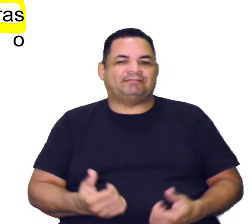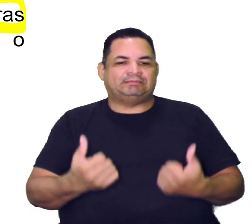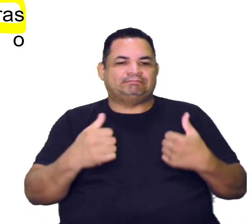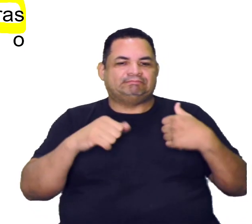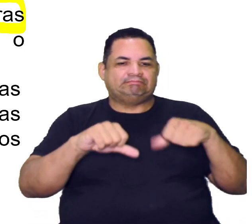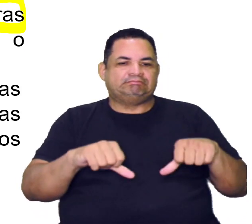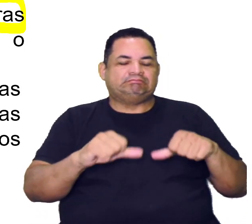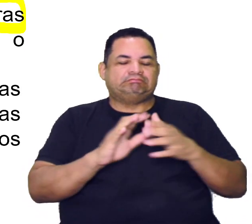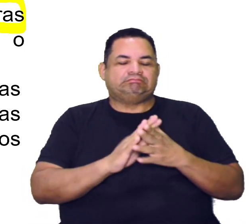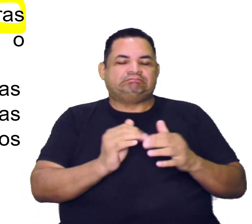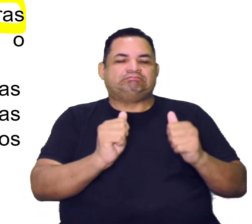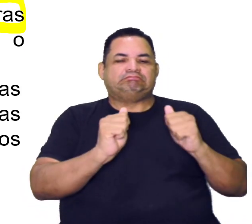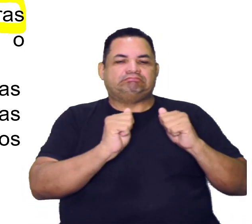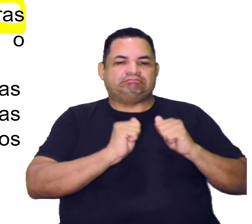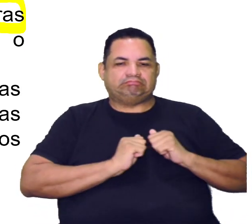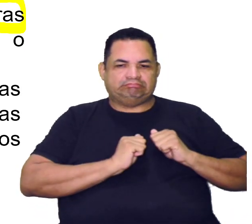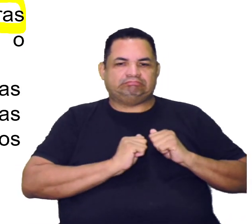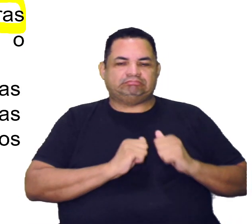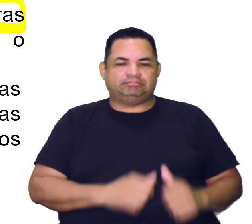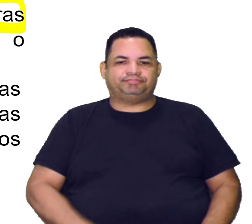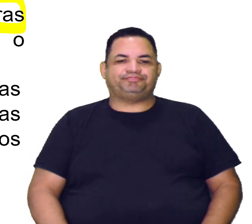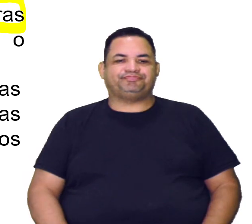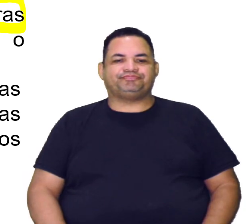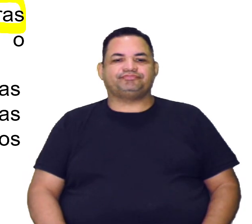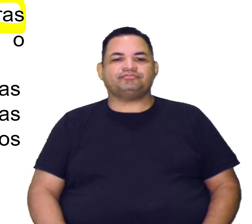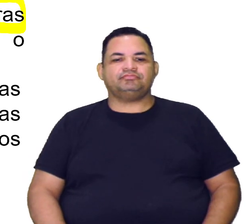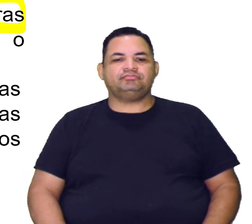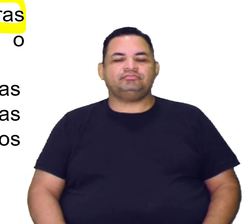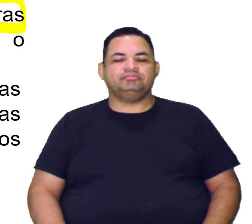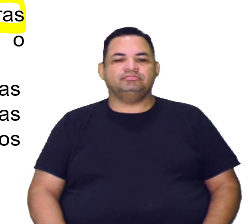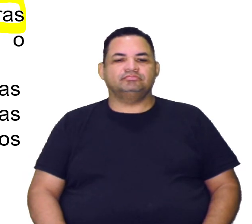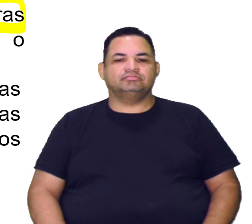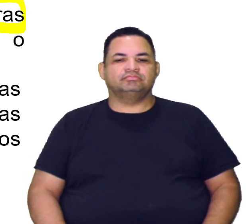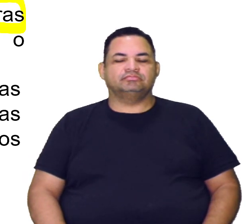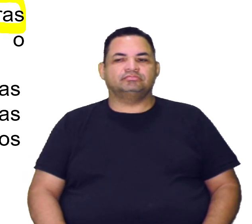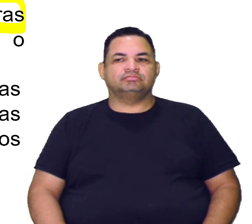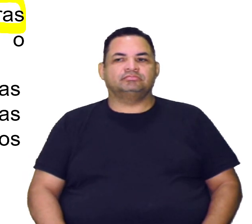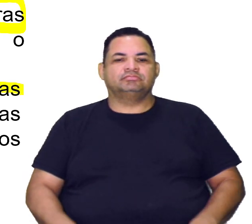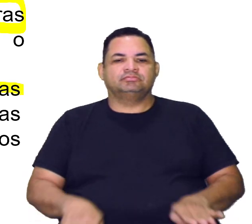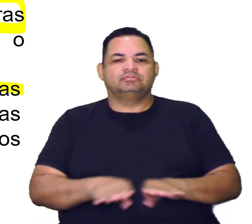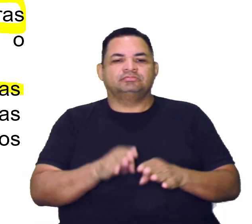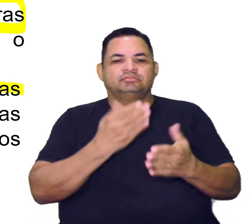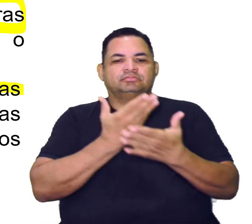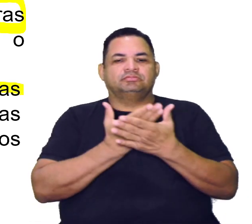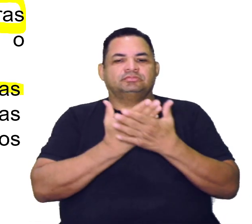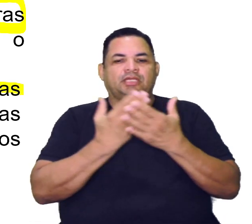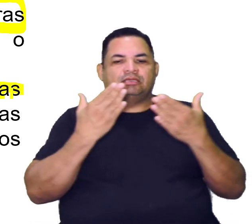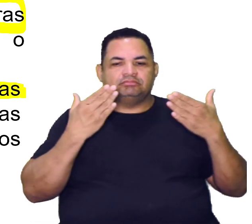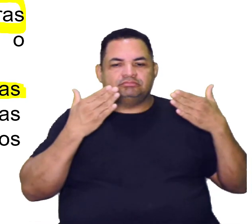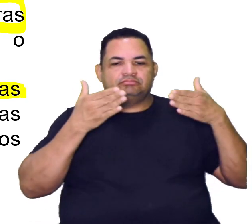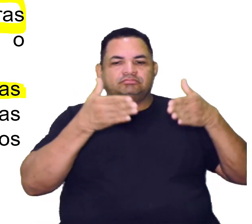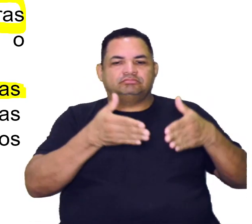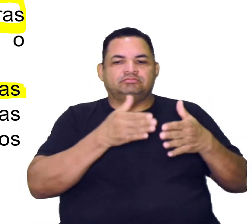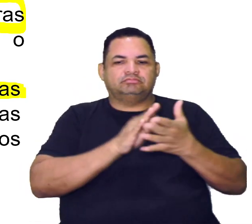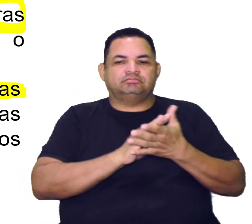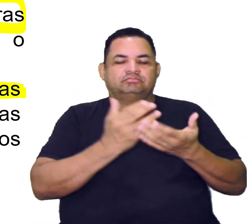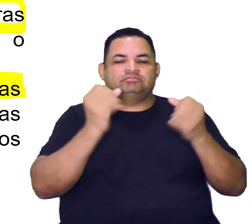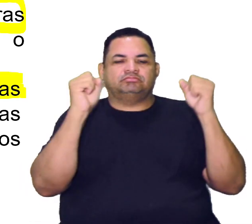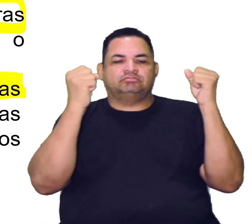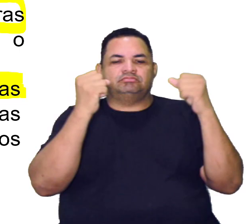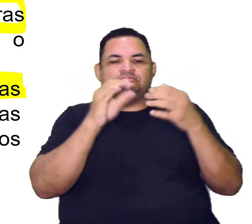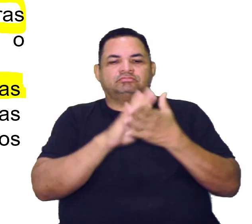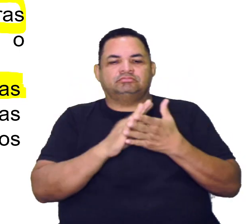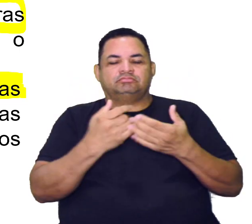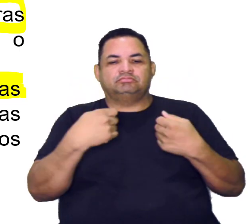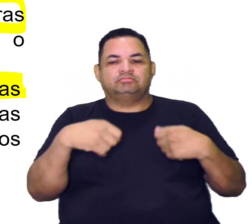sedentarismo. Correto? E, claro, né, dentro das nossas aulas a gente vai focar muito nessa questão aqui.